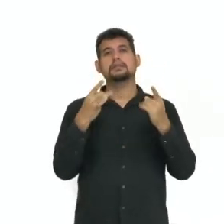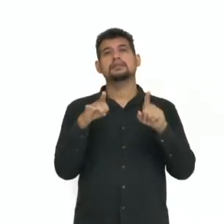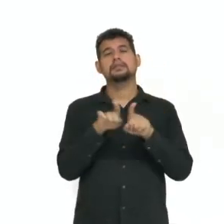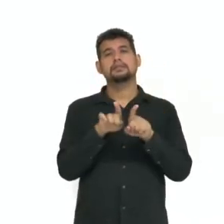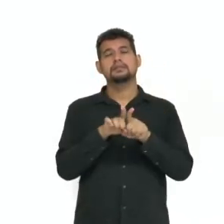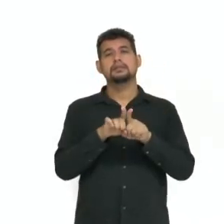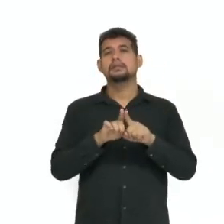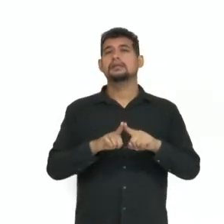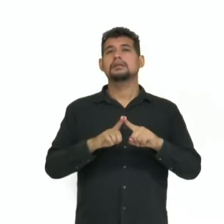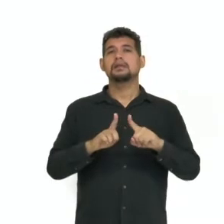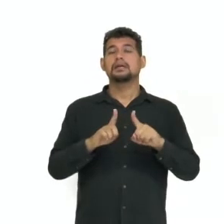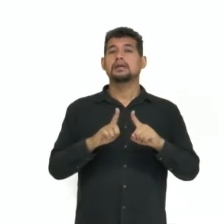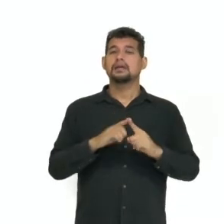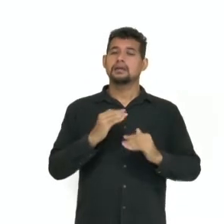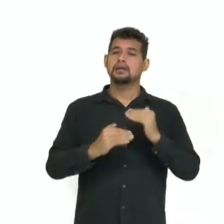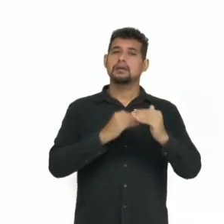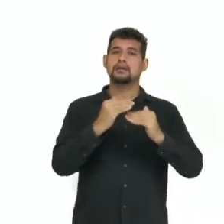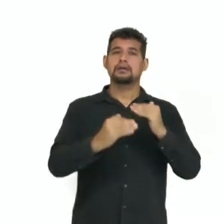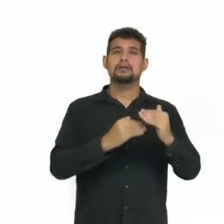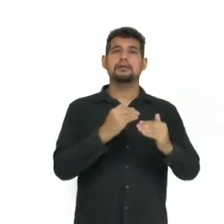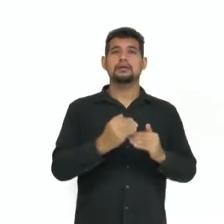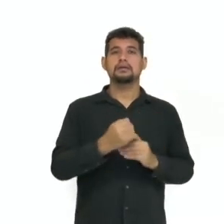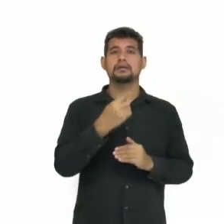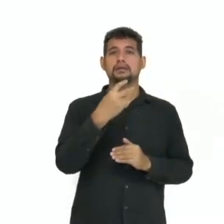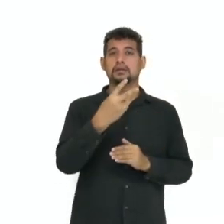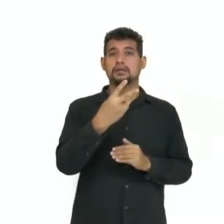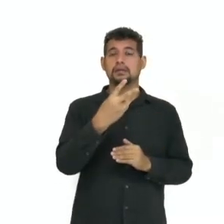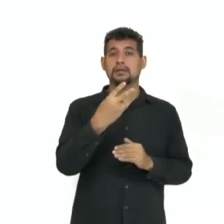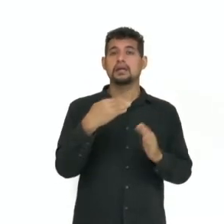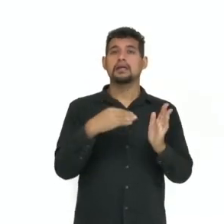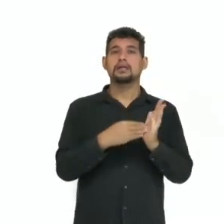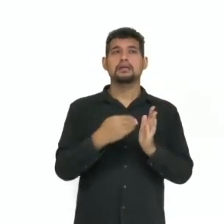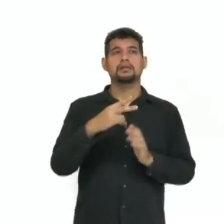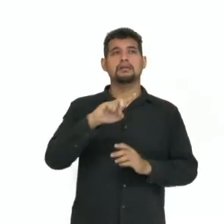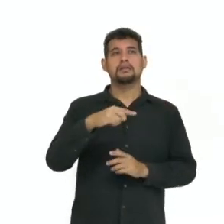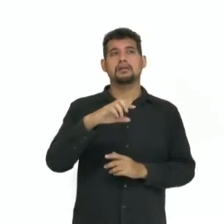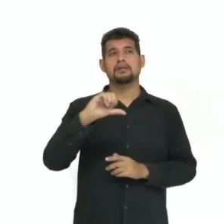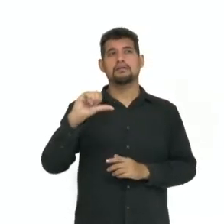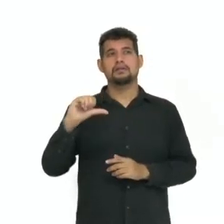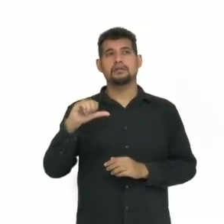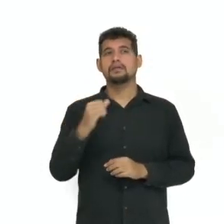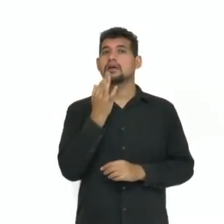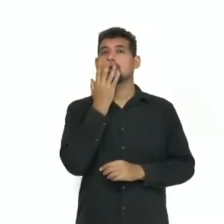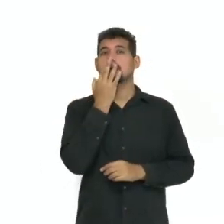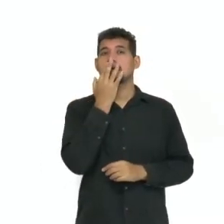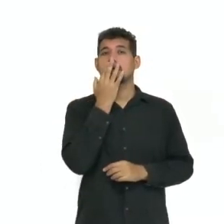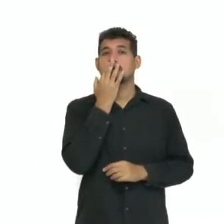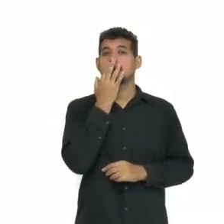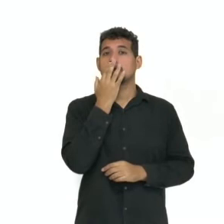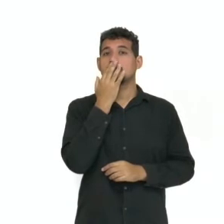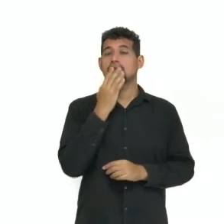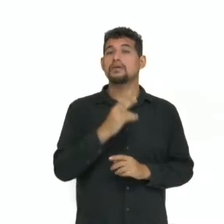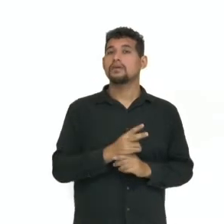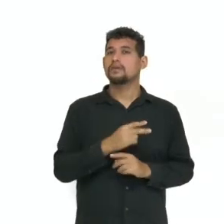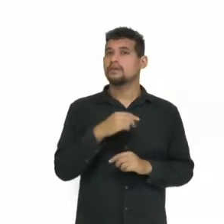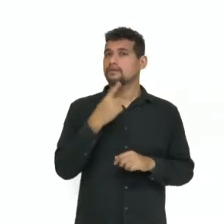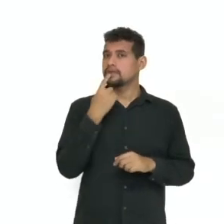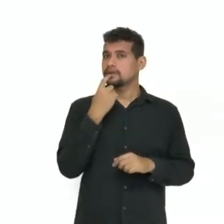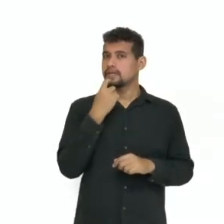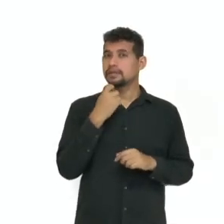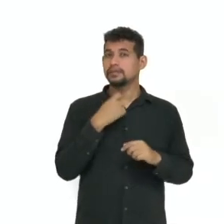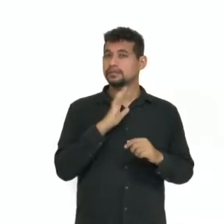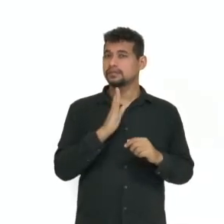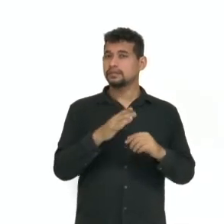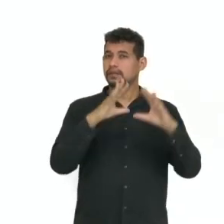médio e as notas variam de 2 a 2,99. A cor vermelha, ó, já escureceu um